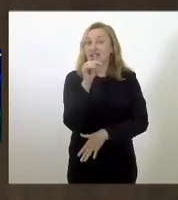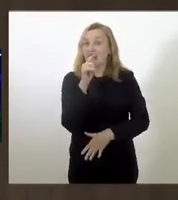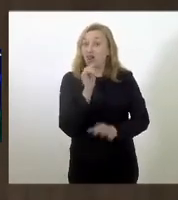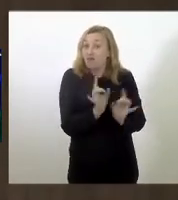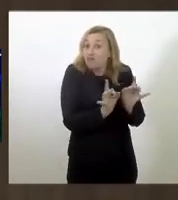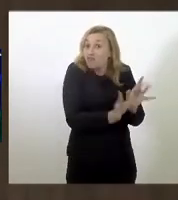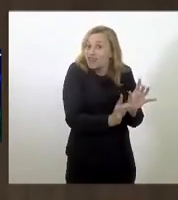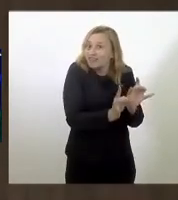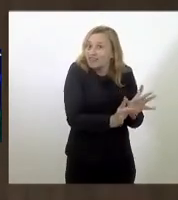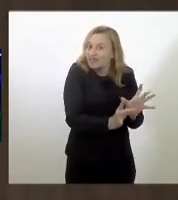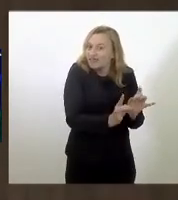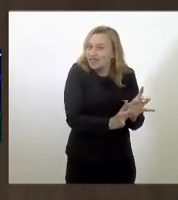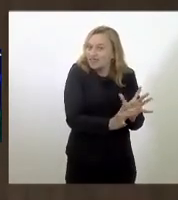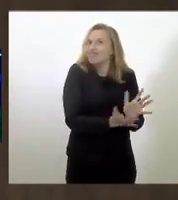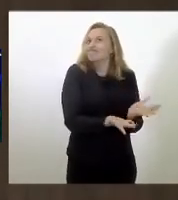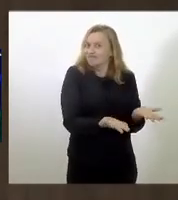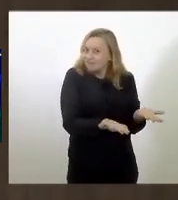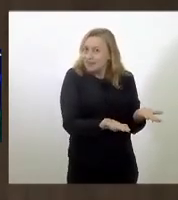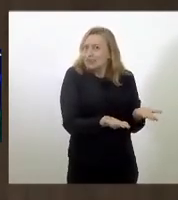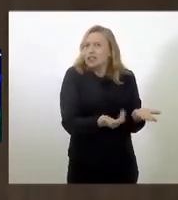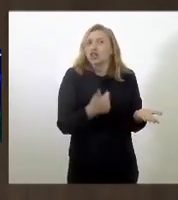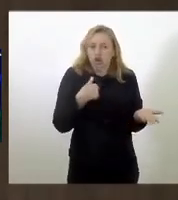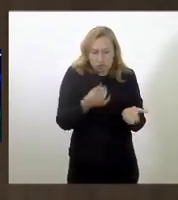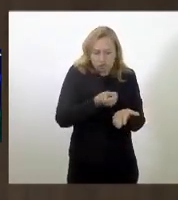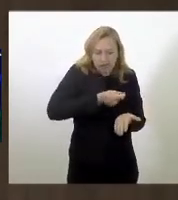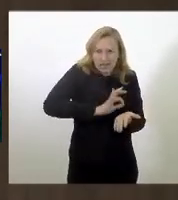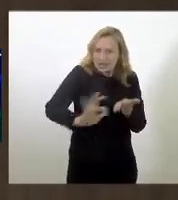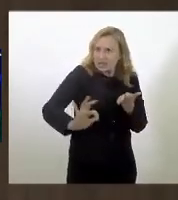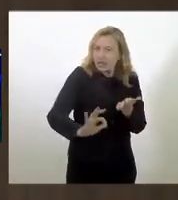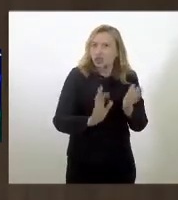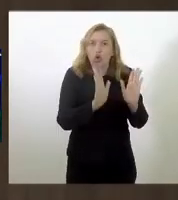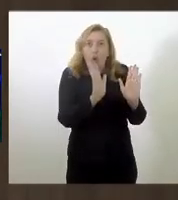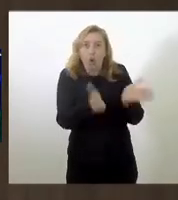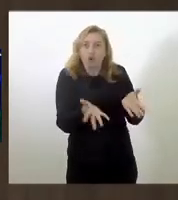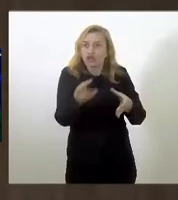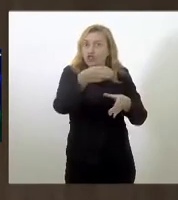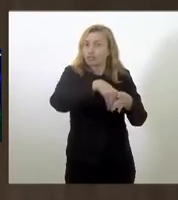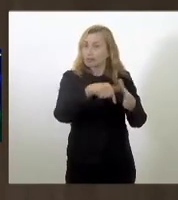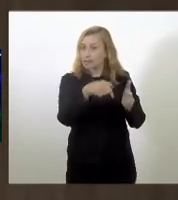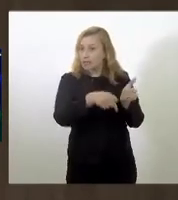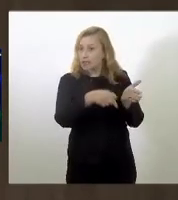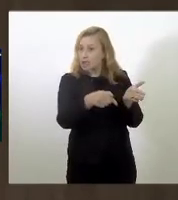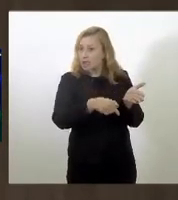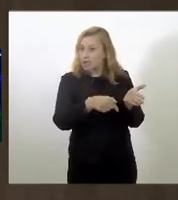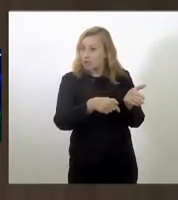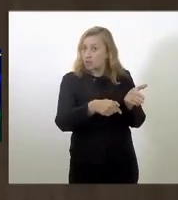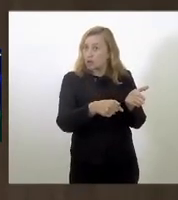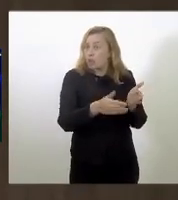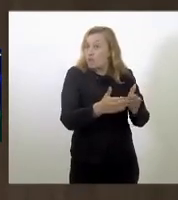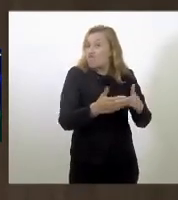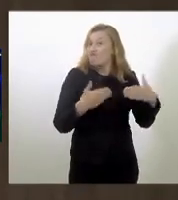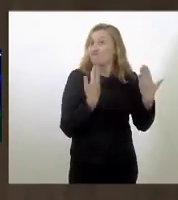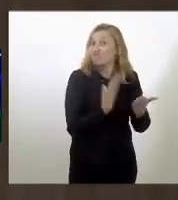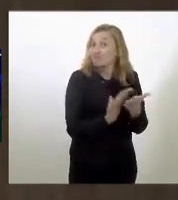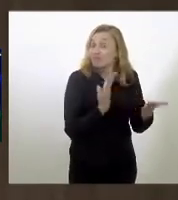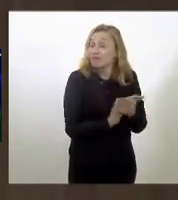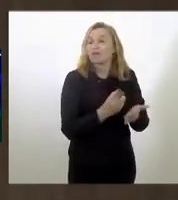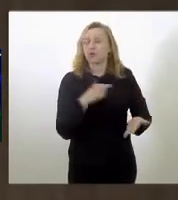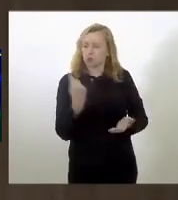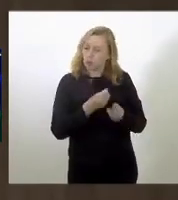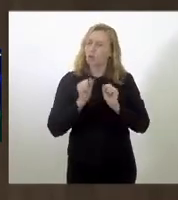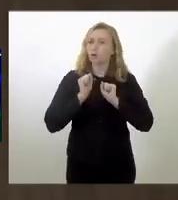vendida. E que não tem, nós estamos assinando aqui dentro hoje, né, um requerimento para que a gente